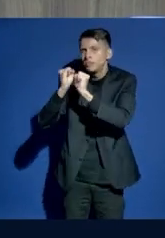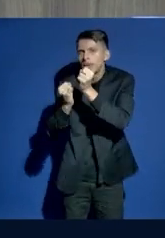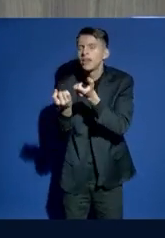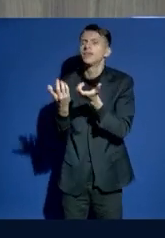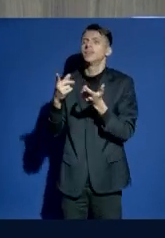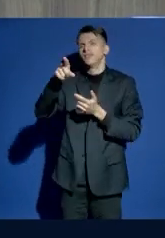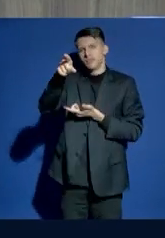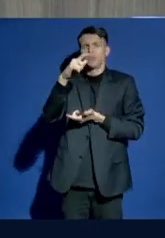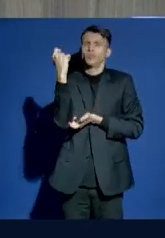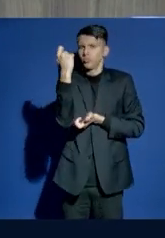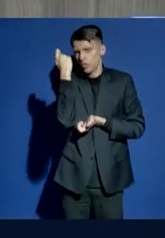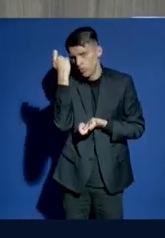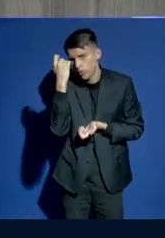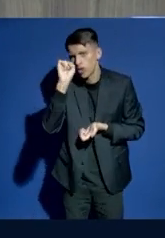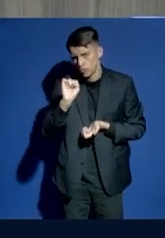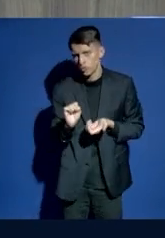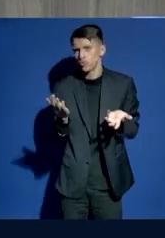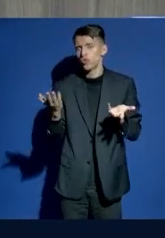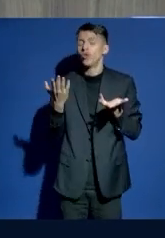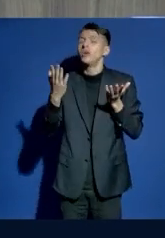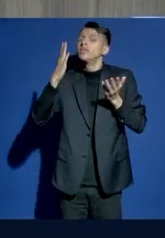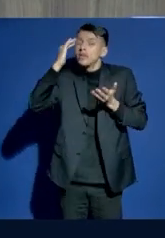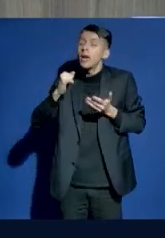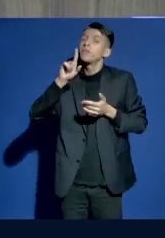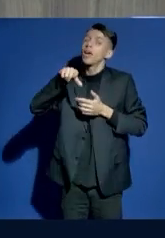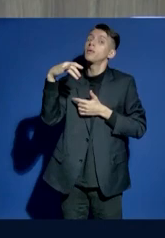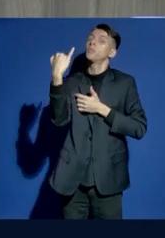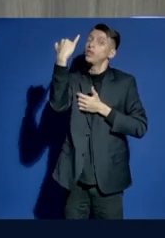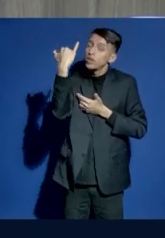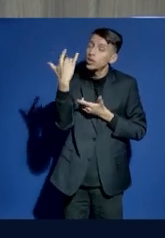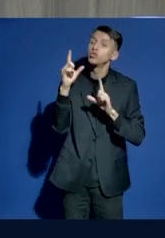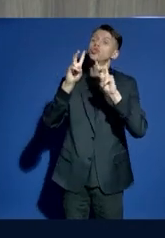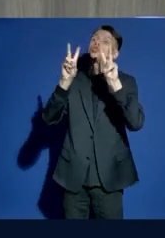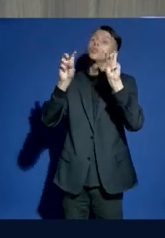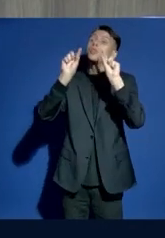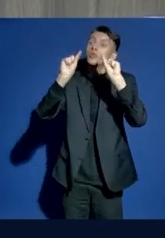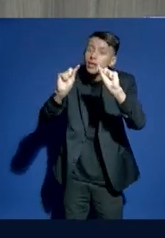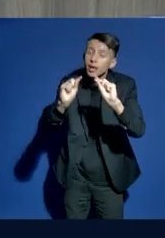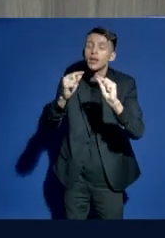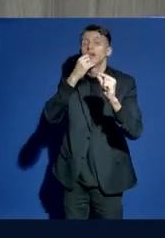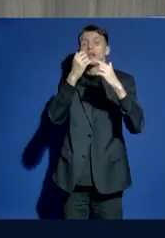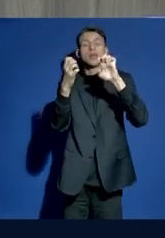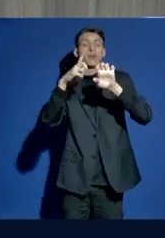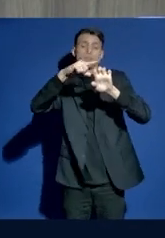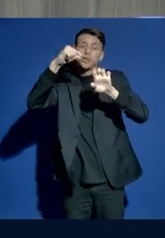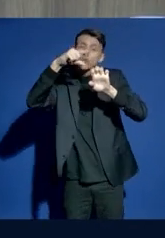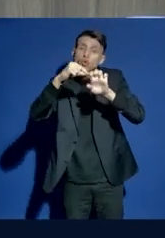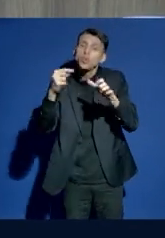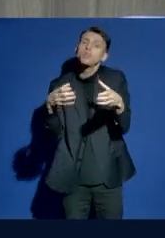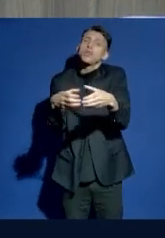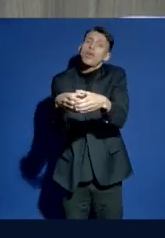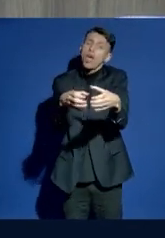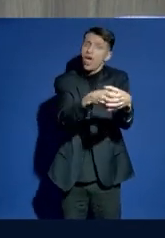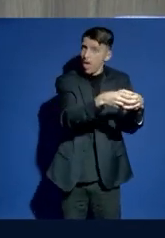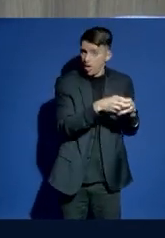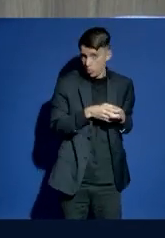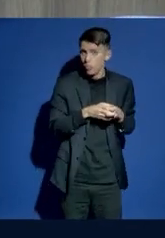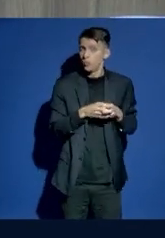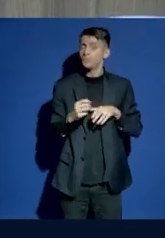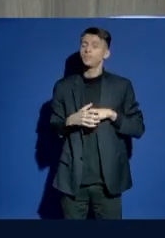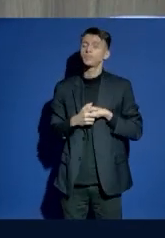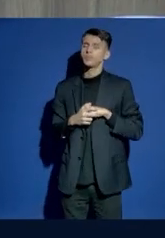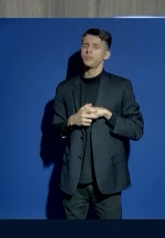do Sul, sabe o quanto isso é importante para essa cadeia de pequenos produtores também. E um outro dado,